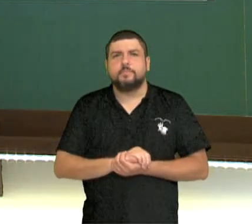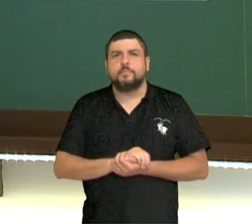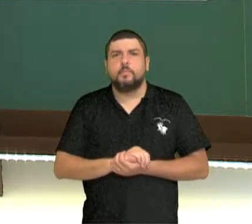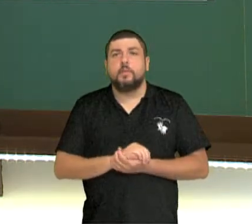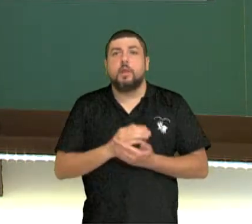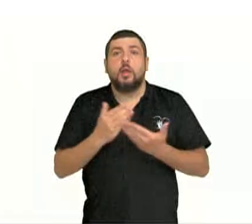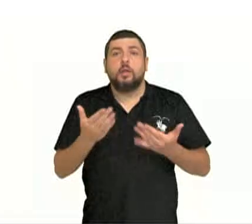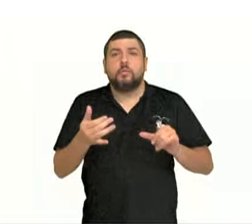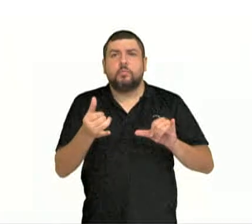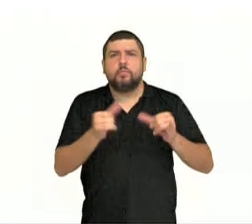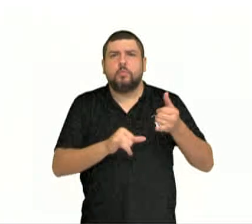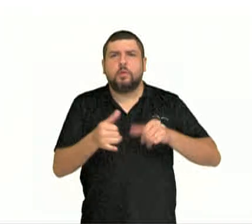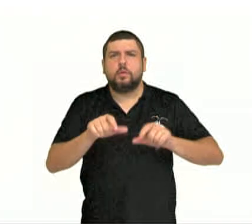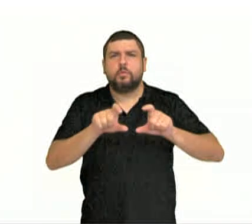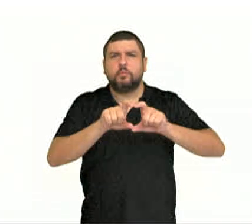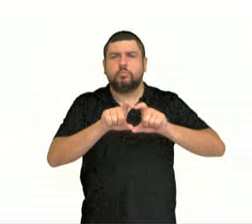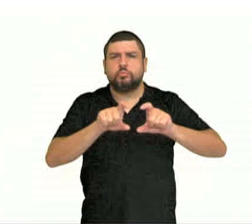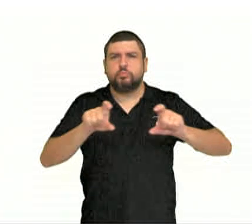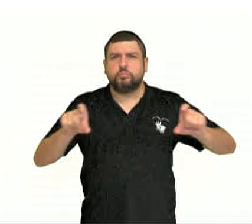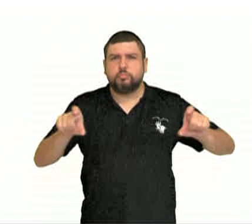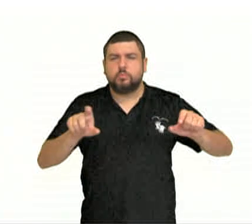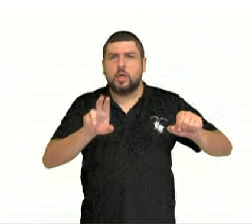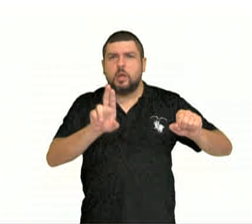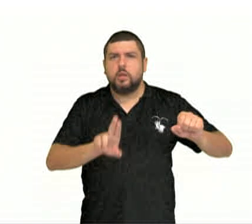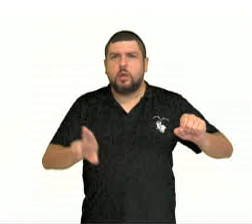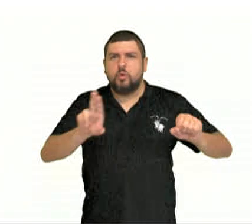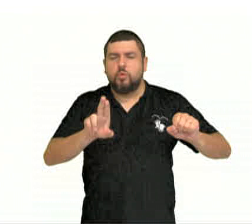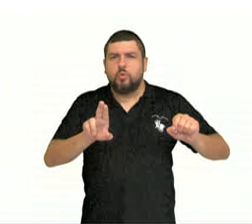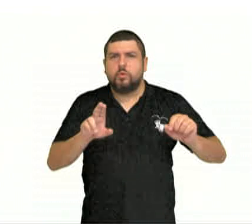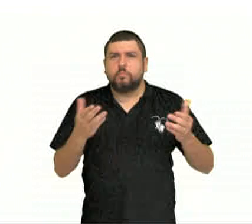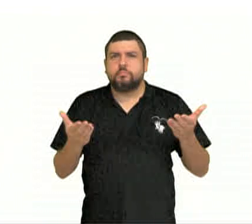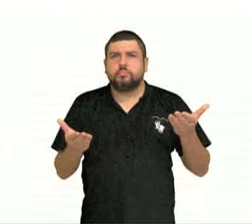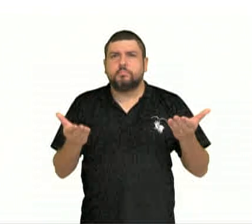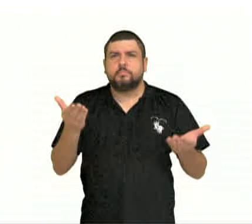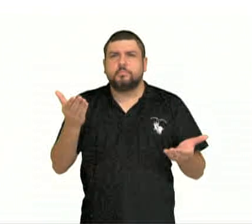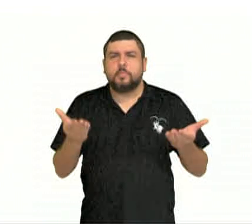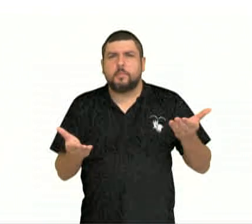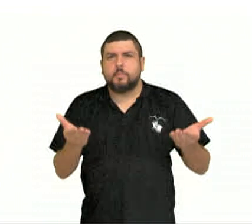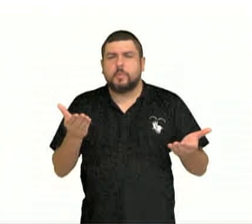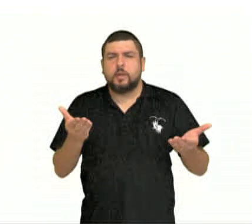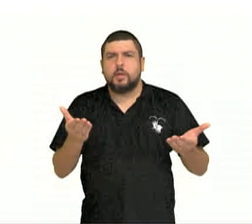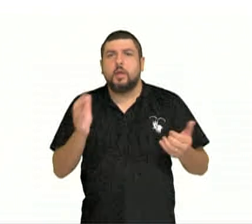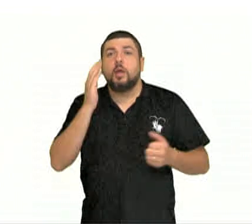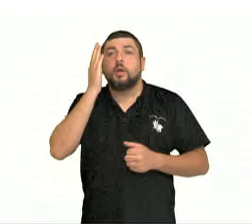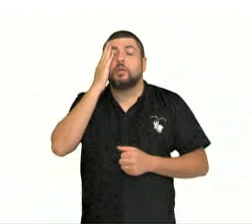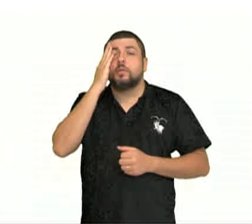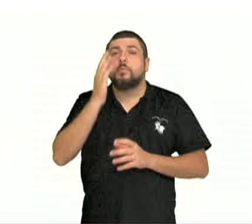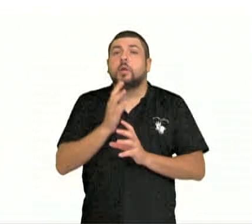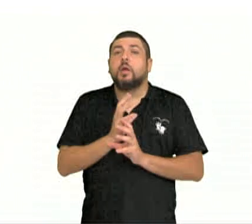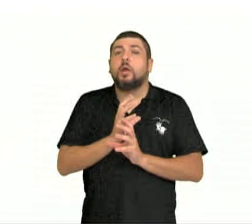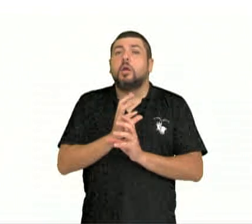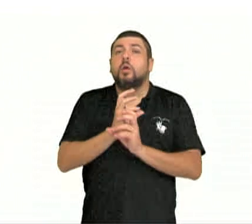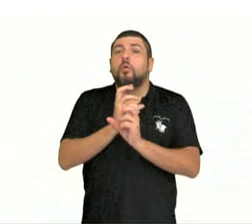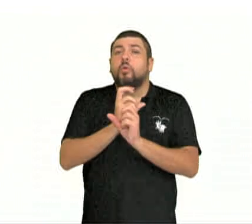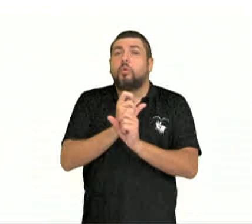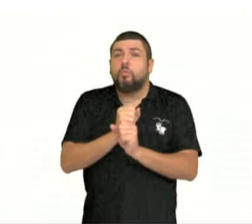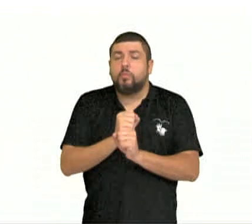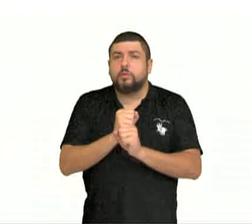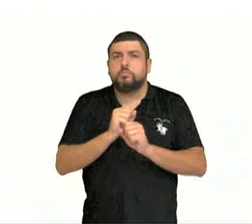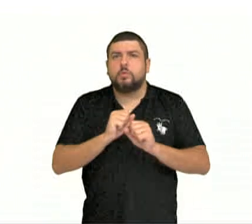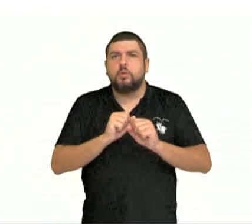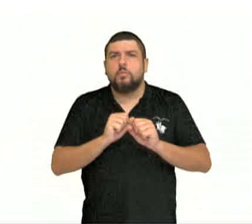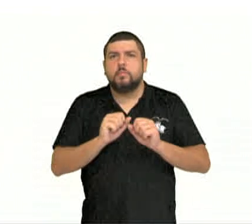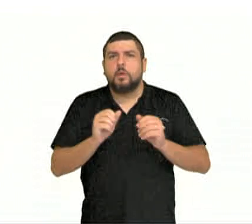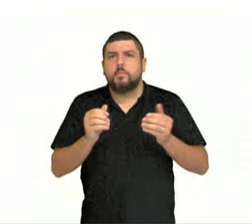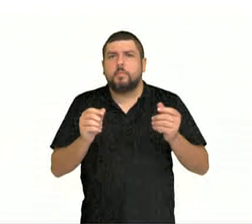Balanceamento de equações. Método utilizado para determinar a quantidade de matéria de cada